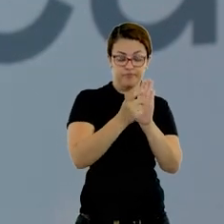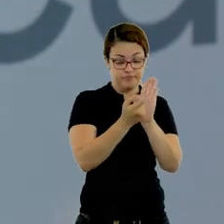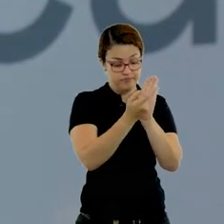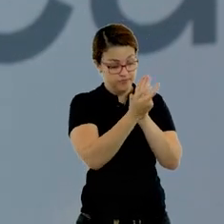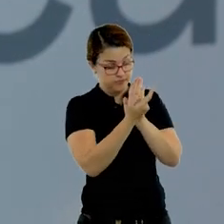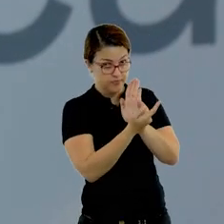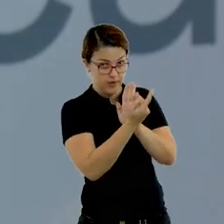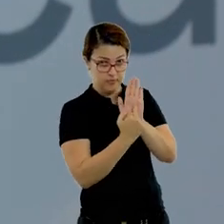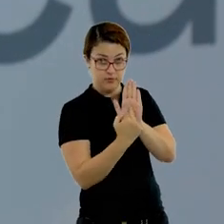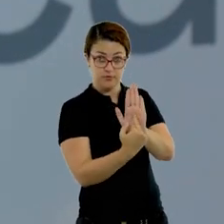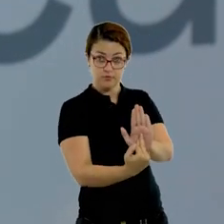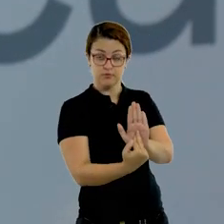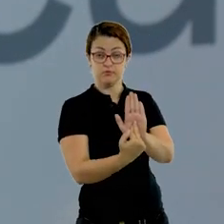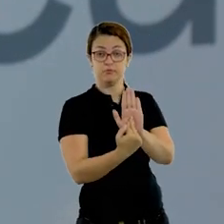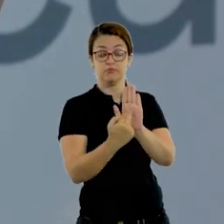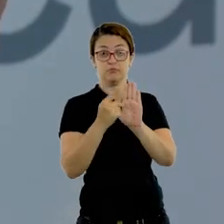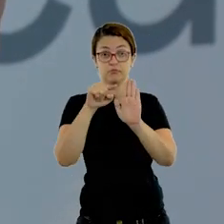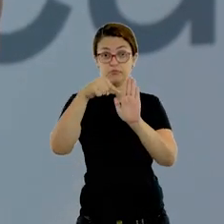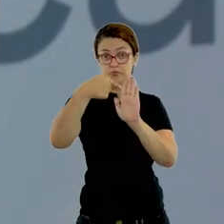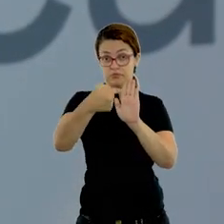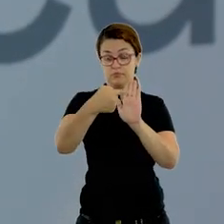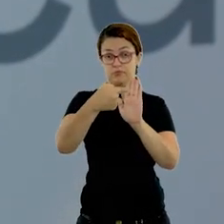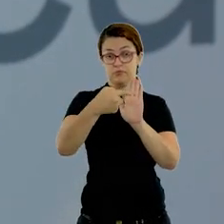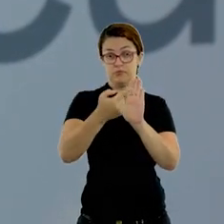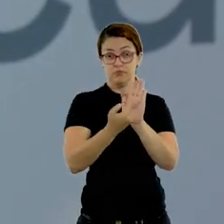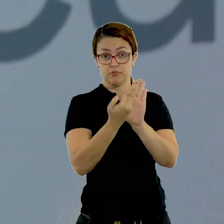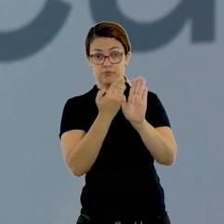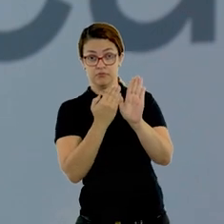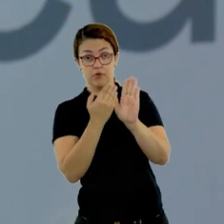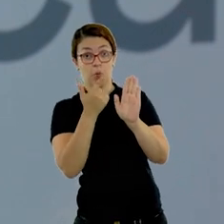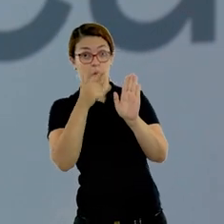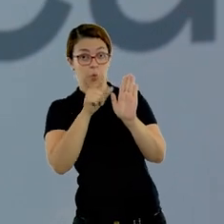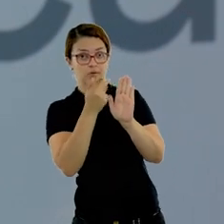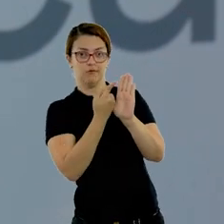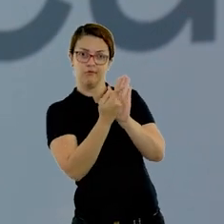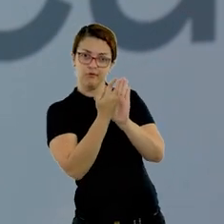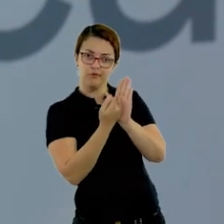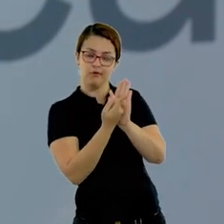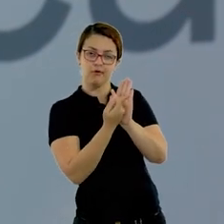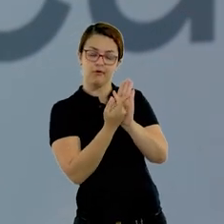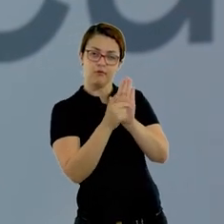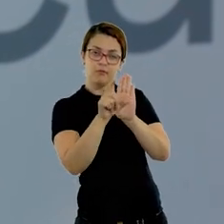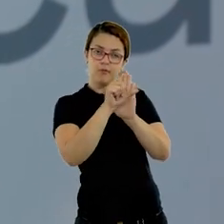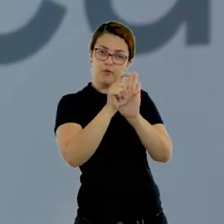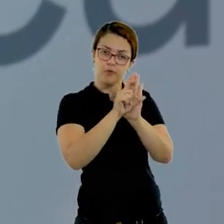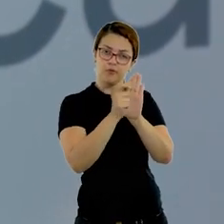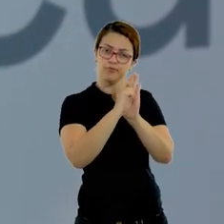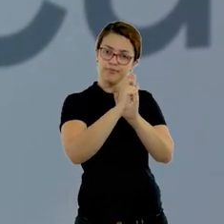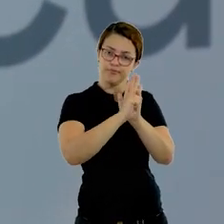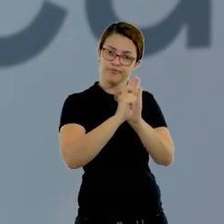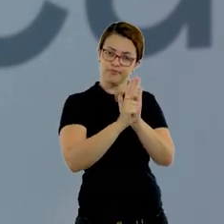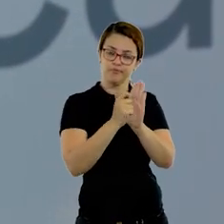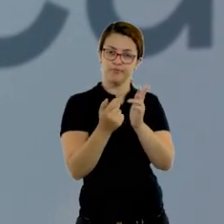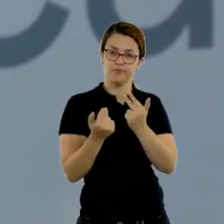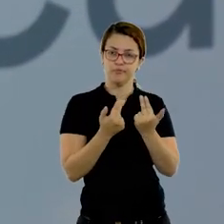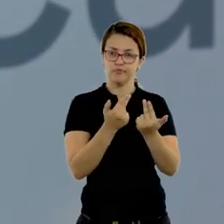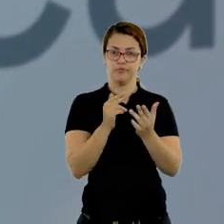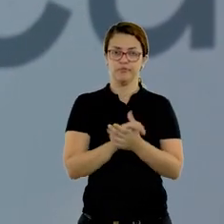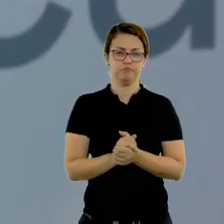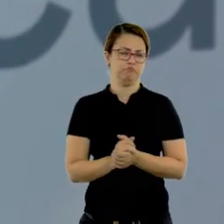estrofe, fiz um desenho para representar essa primeira estrofe. A segunda estrofe, outro desenho. E a mesma coisa com a terceira,